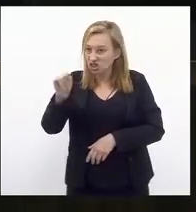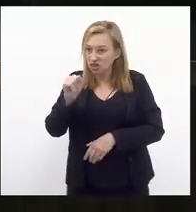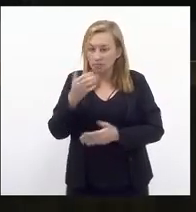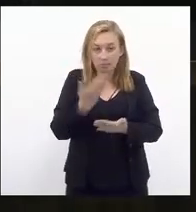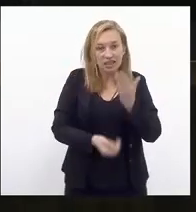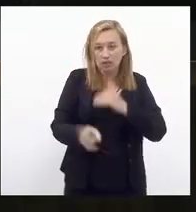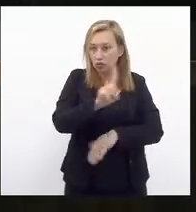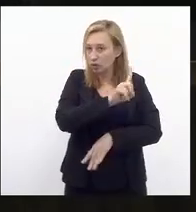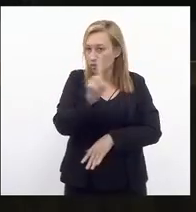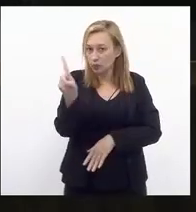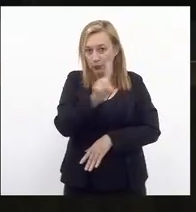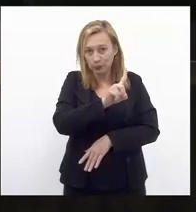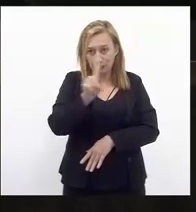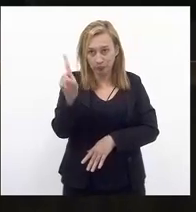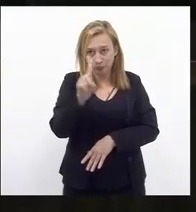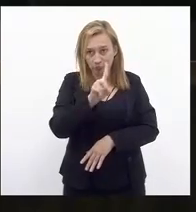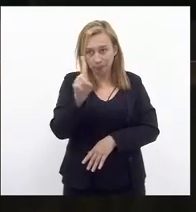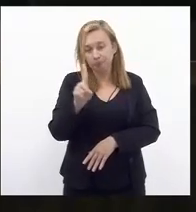vão